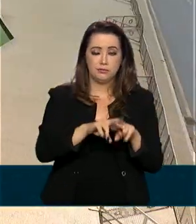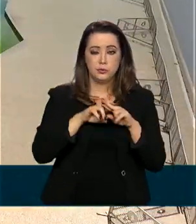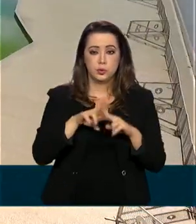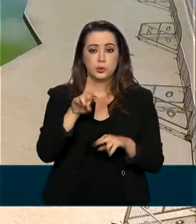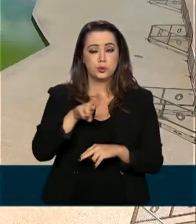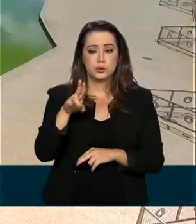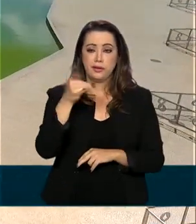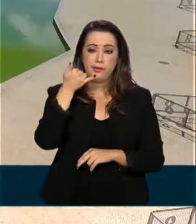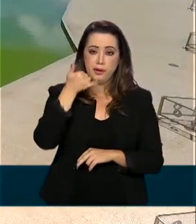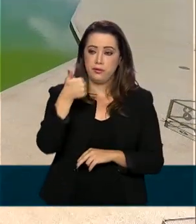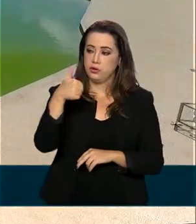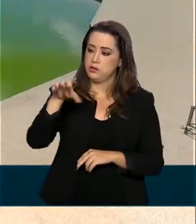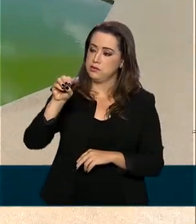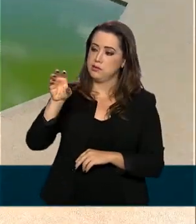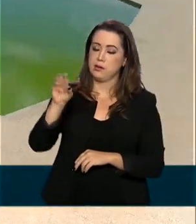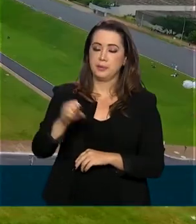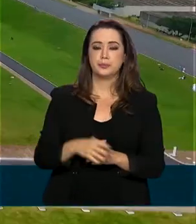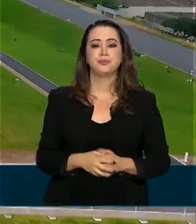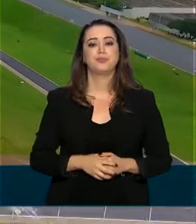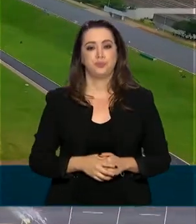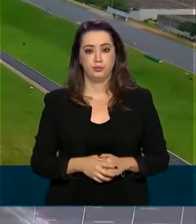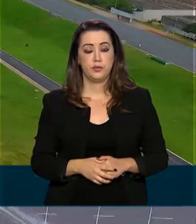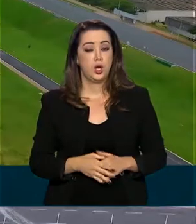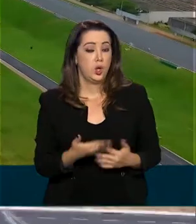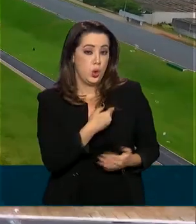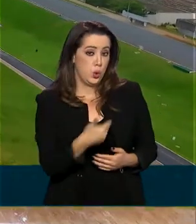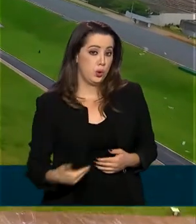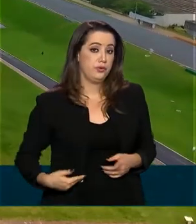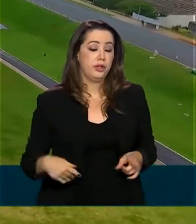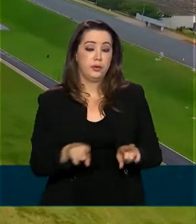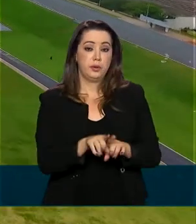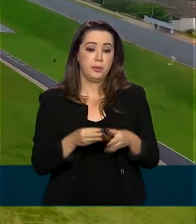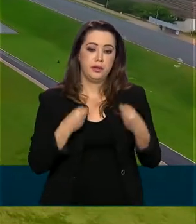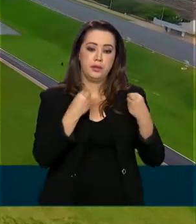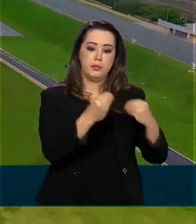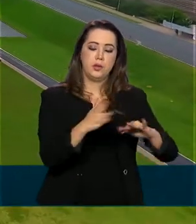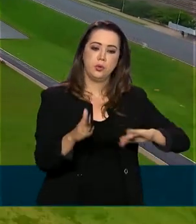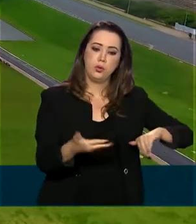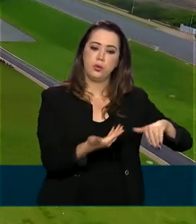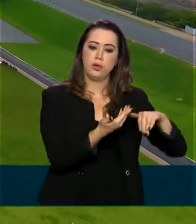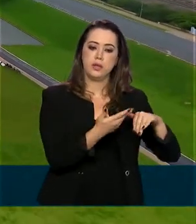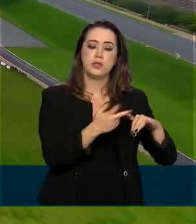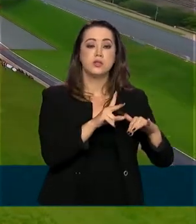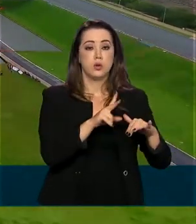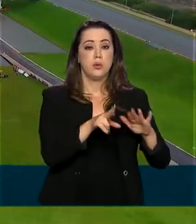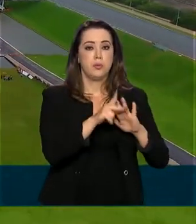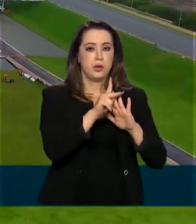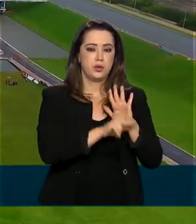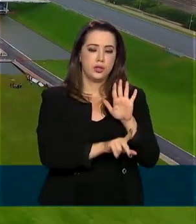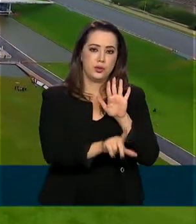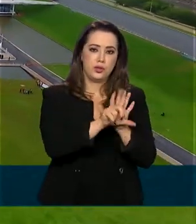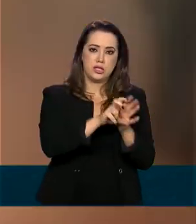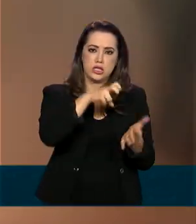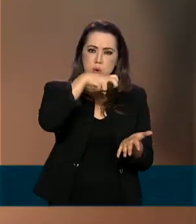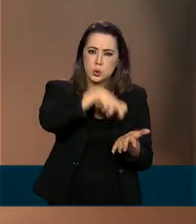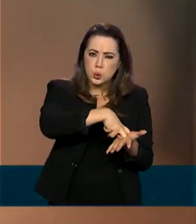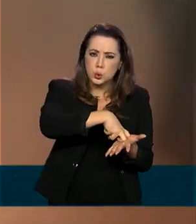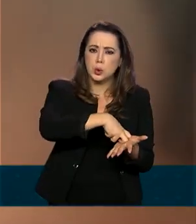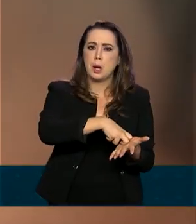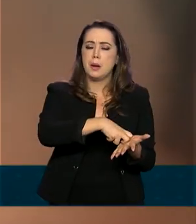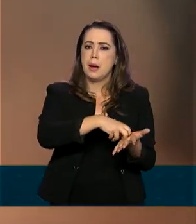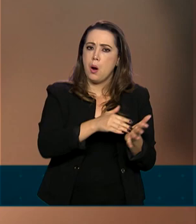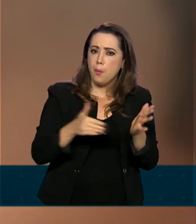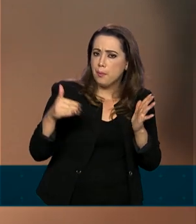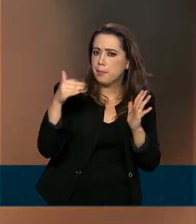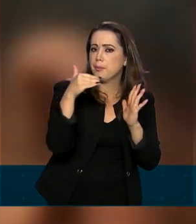100. O governo também encaminhou ao Congresso Nacional um projeto de lei que endurece a punição para crimes sexuais contra